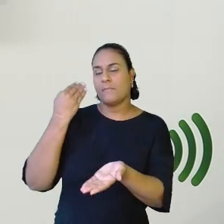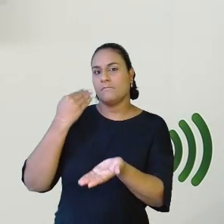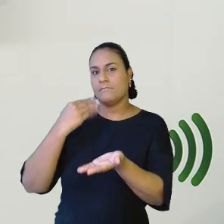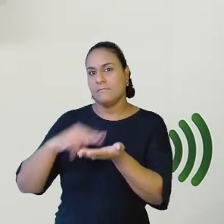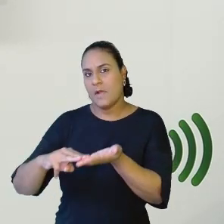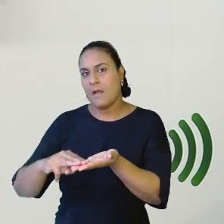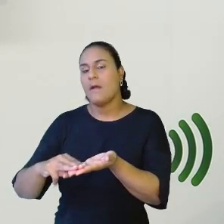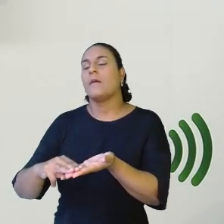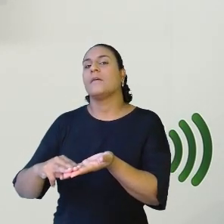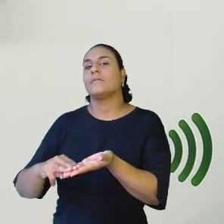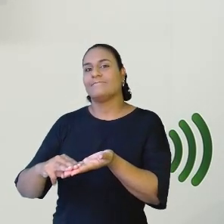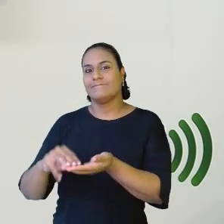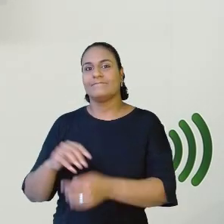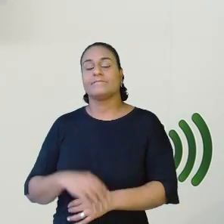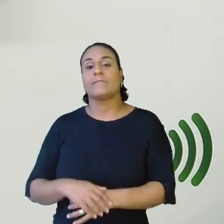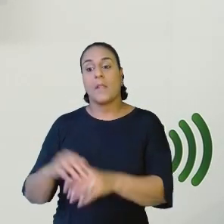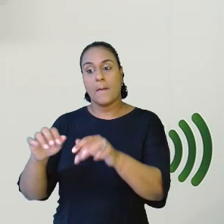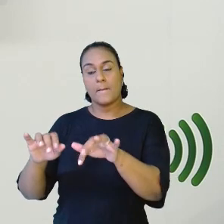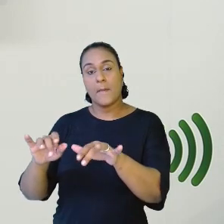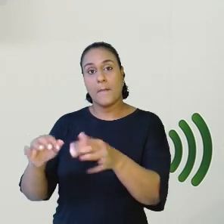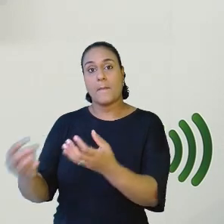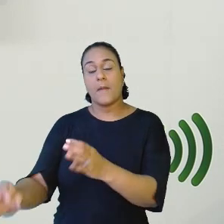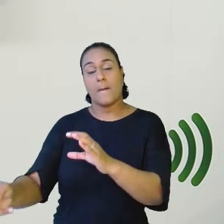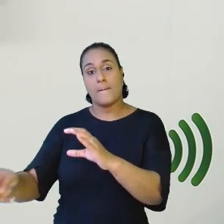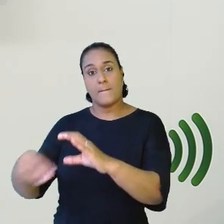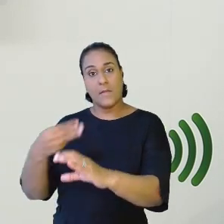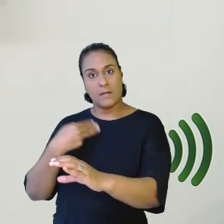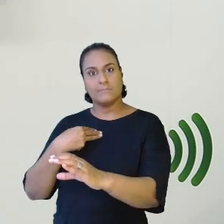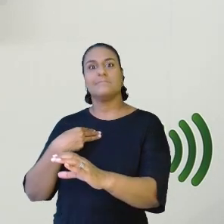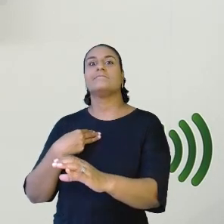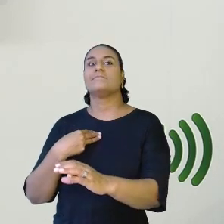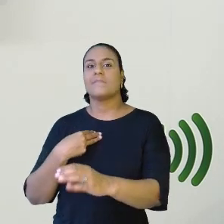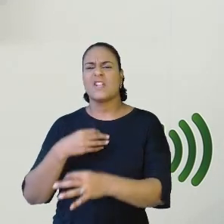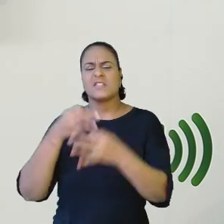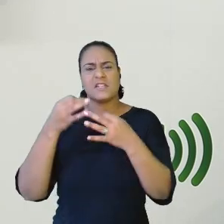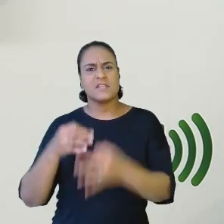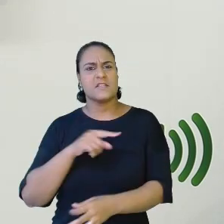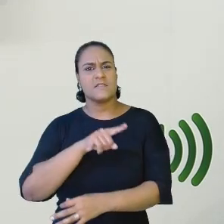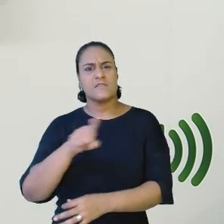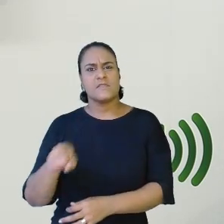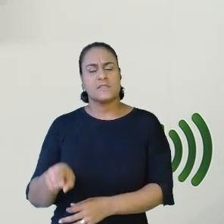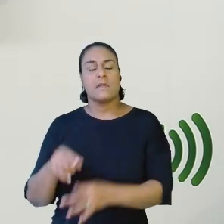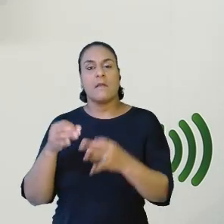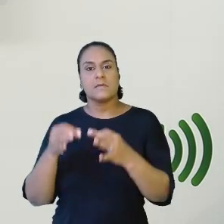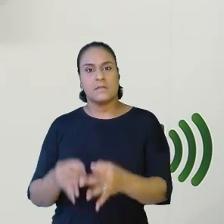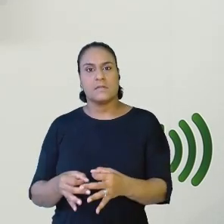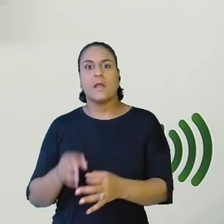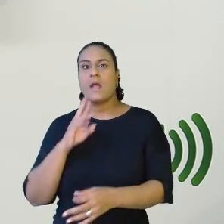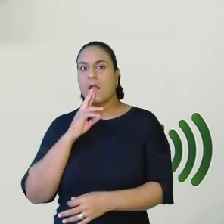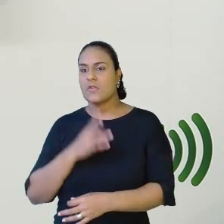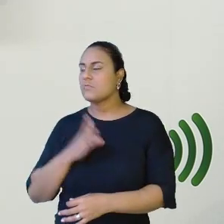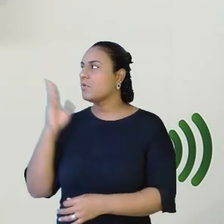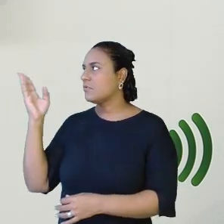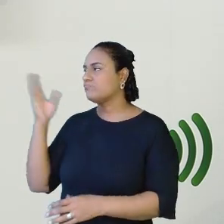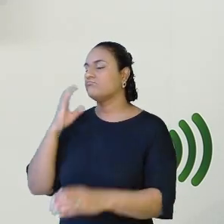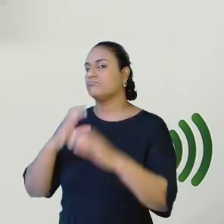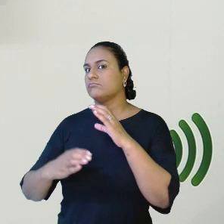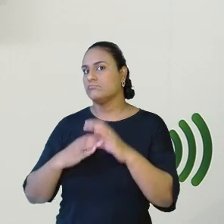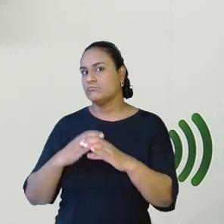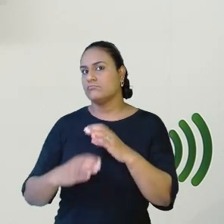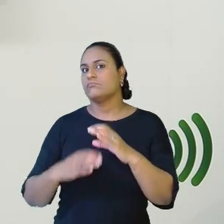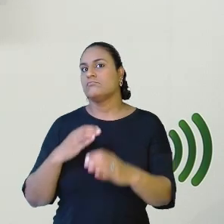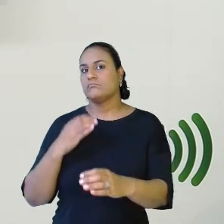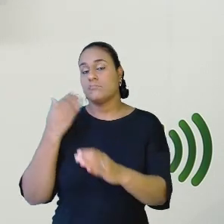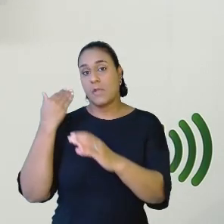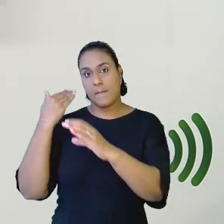o outro através do endereço eletrônico. Então, eu tenho certeza que vocês acertaram e a resposta é essa mesmo. Eles se comunicavam através